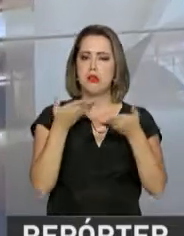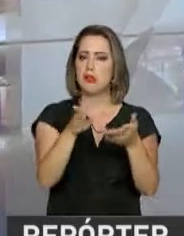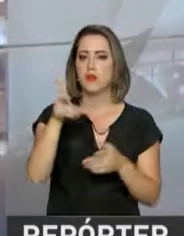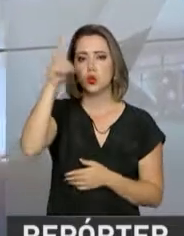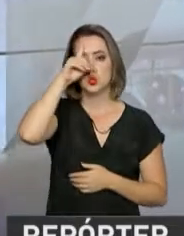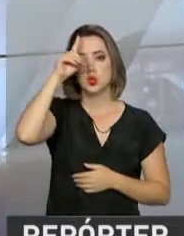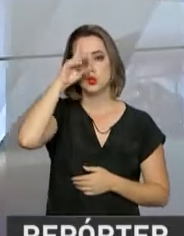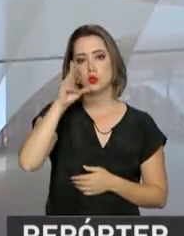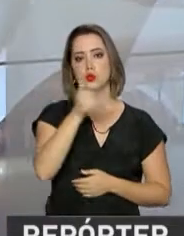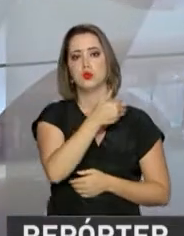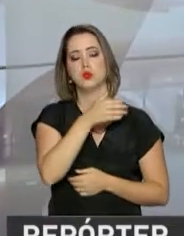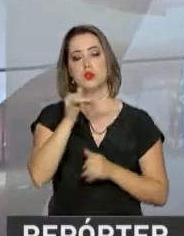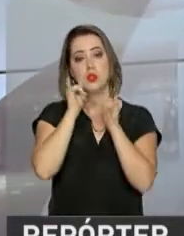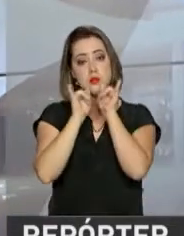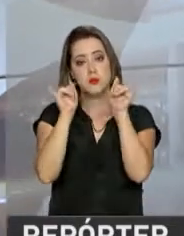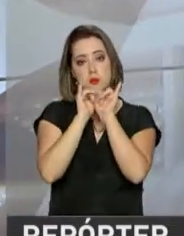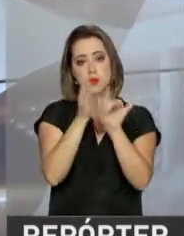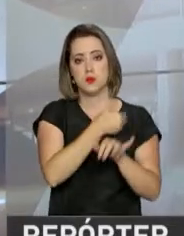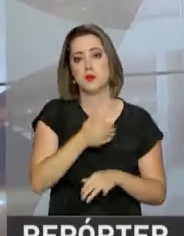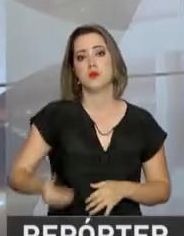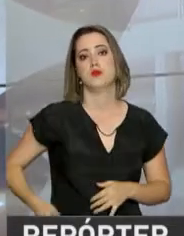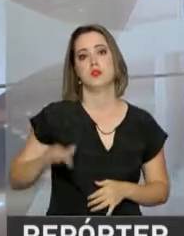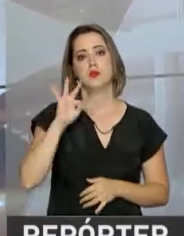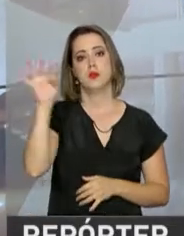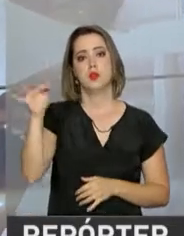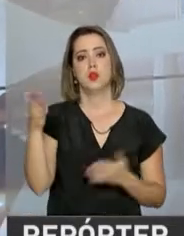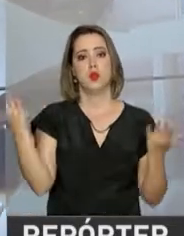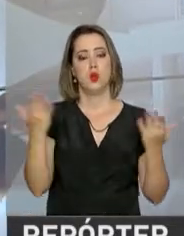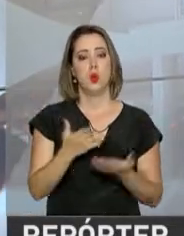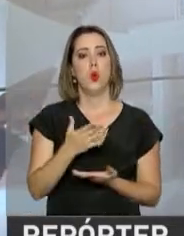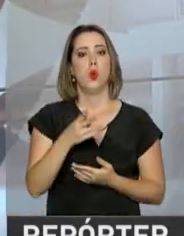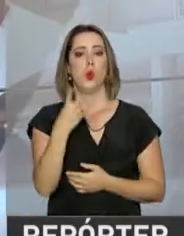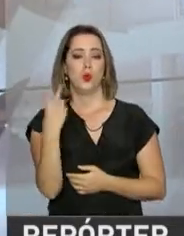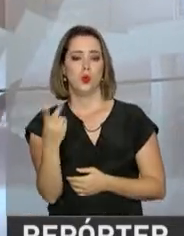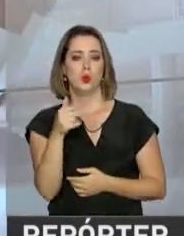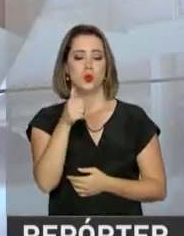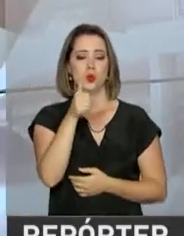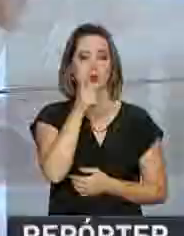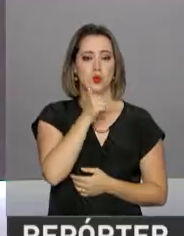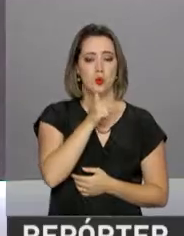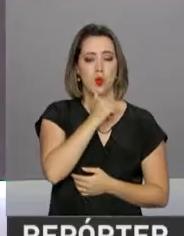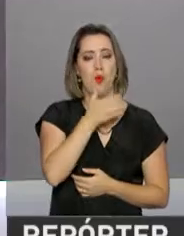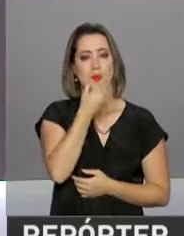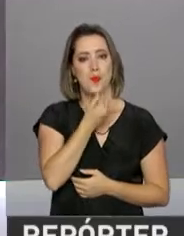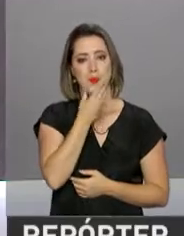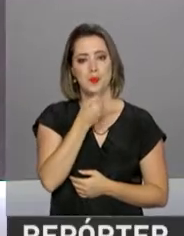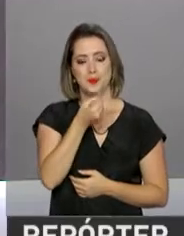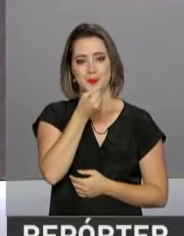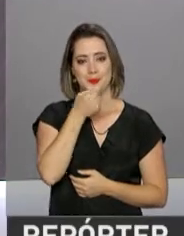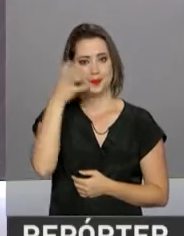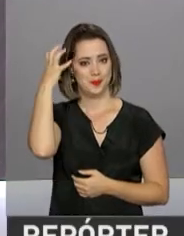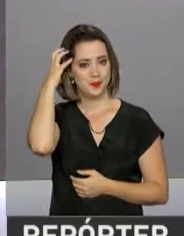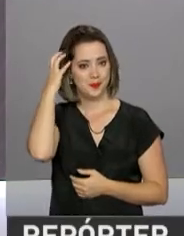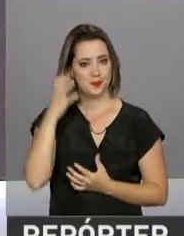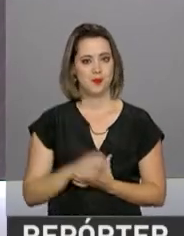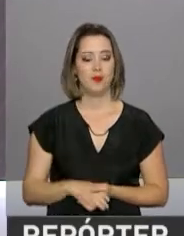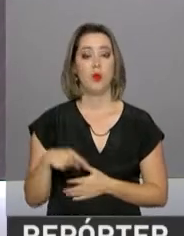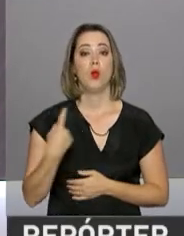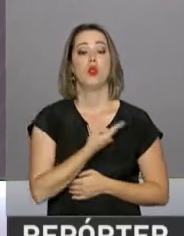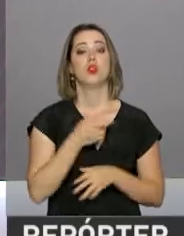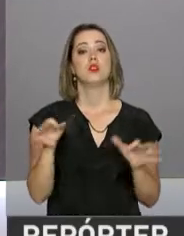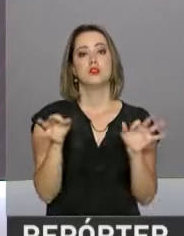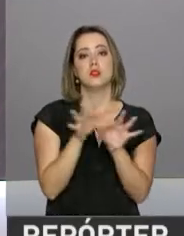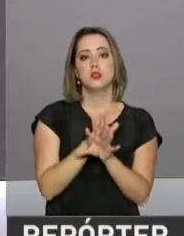notícias do governo federal. Hoje, na apresentação dos jornalistas Ayrton Medeiros e Glaucia Gomes. Nós ficamos por aqui e podemos voltar